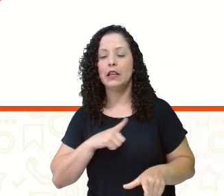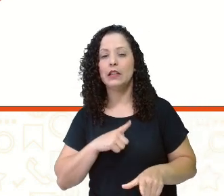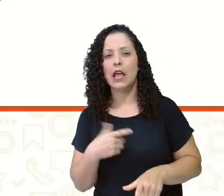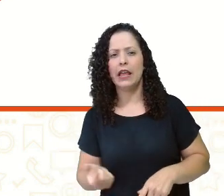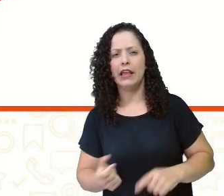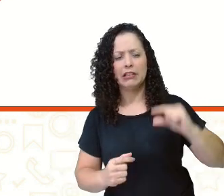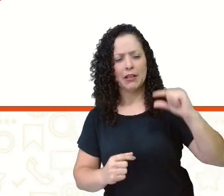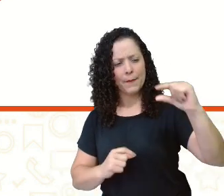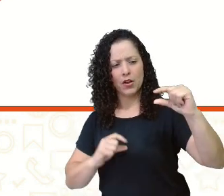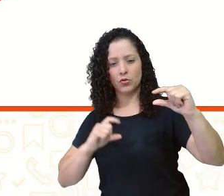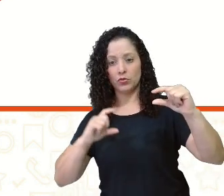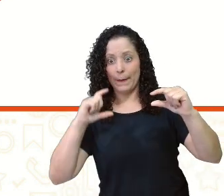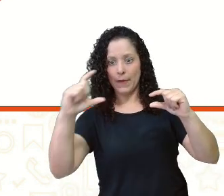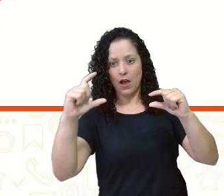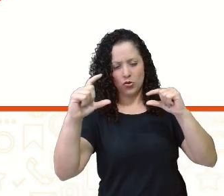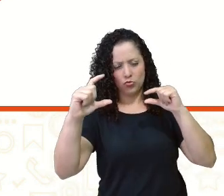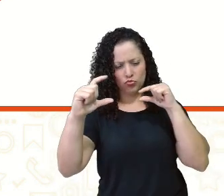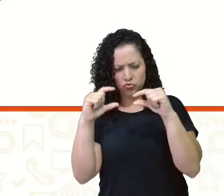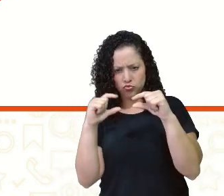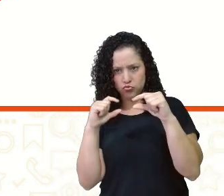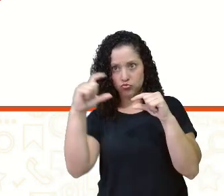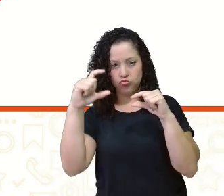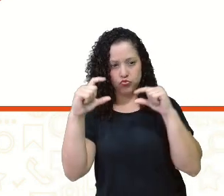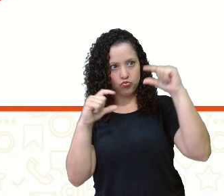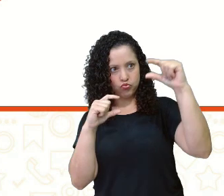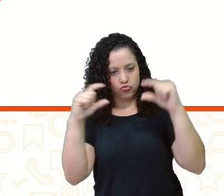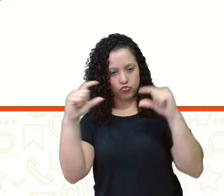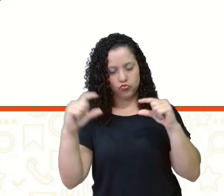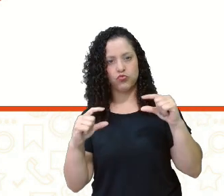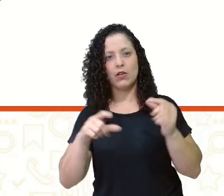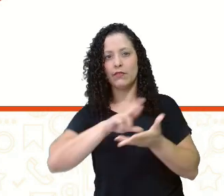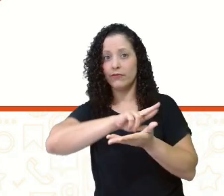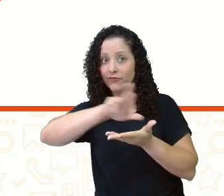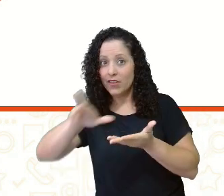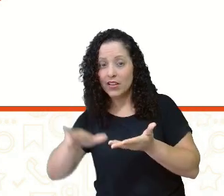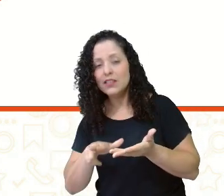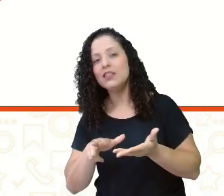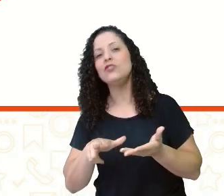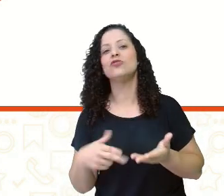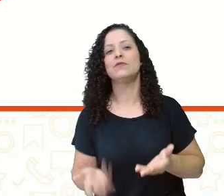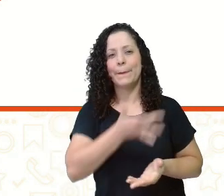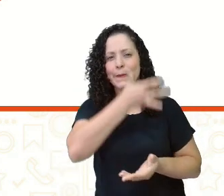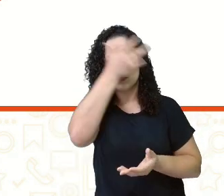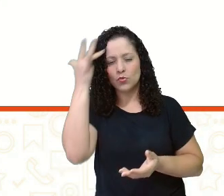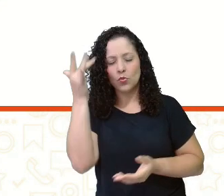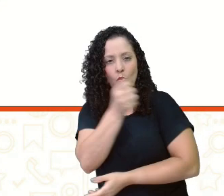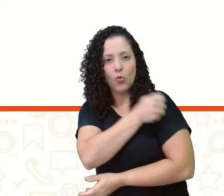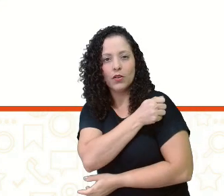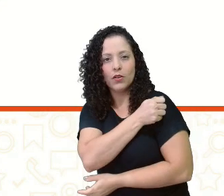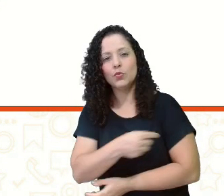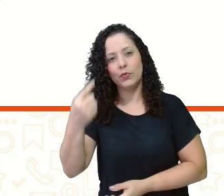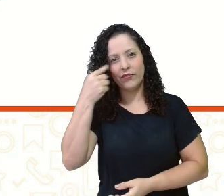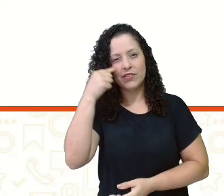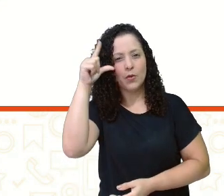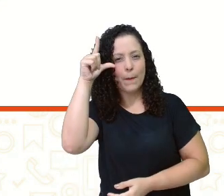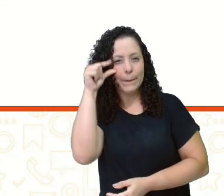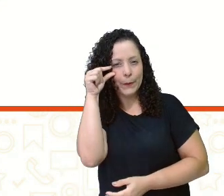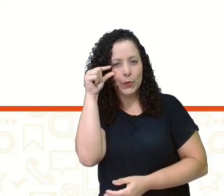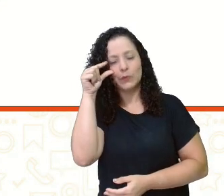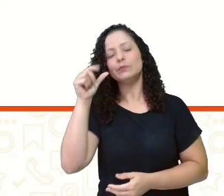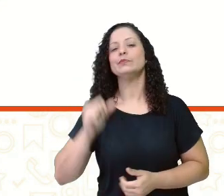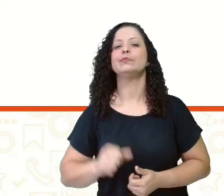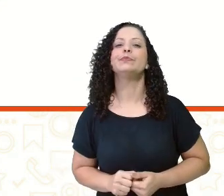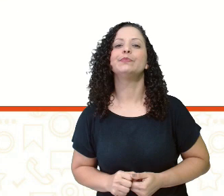diferentes, para que seja percebido e significativo para o estudante com baixa visão. E